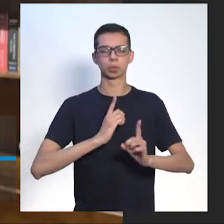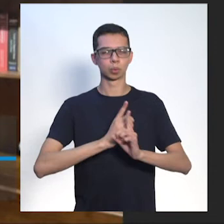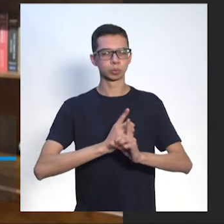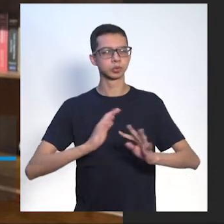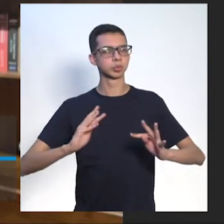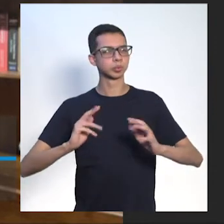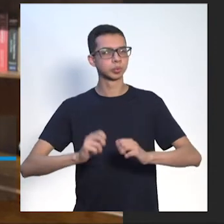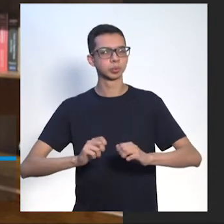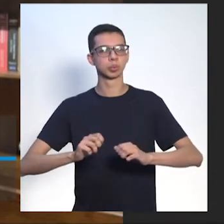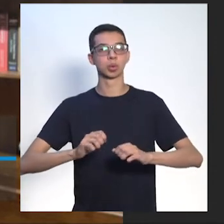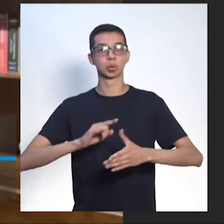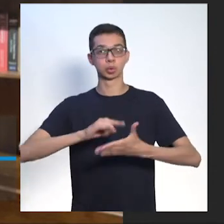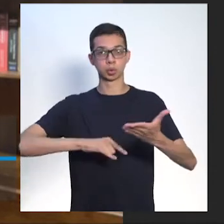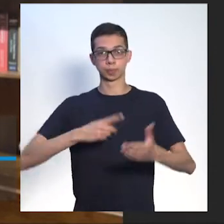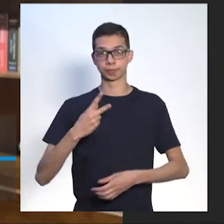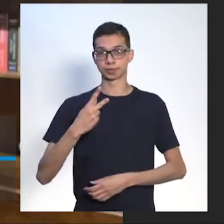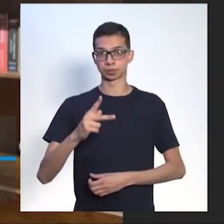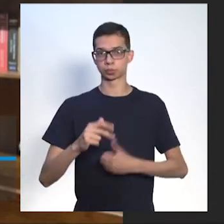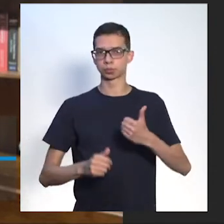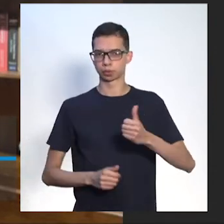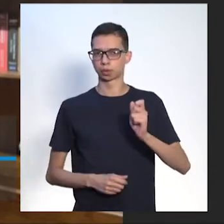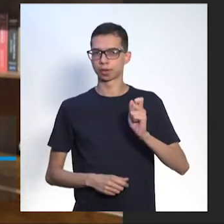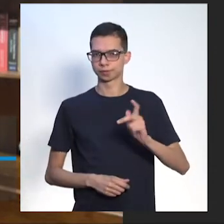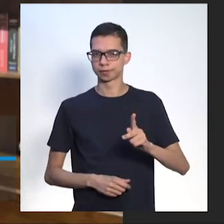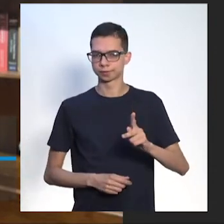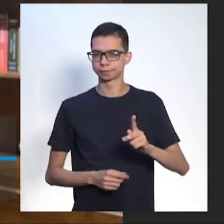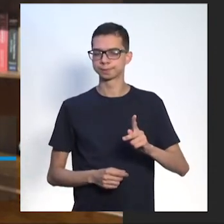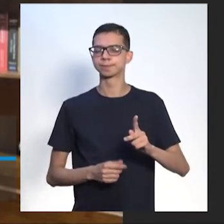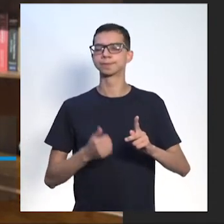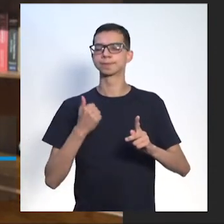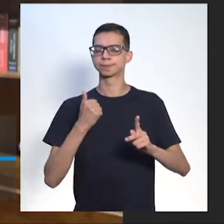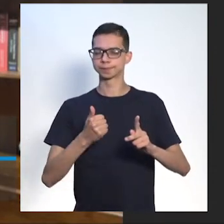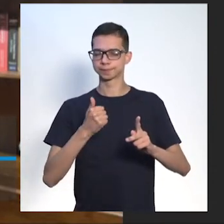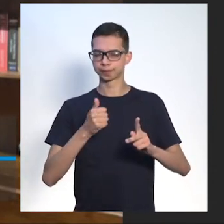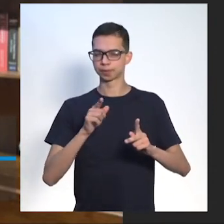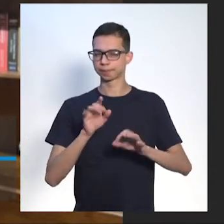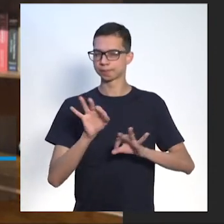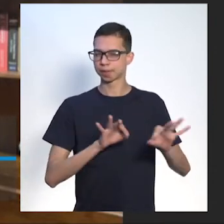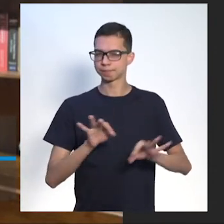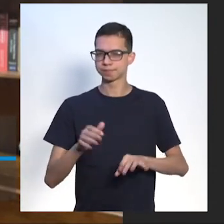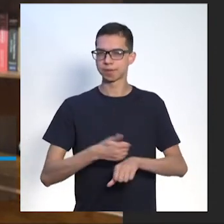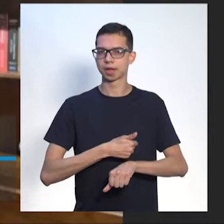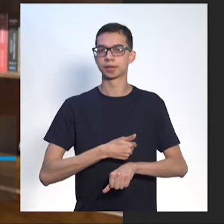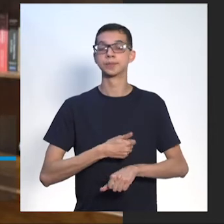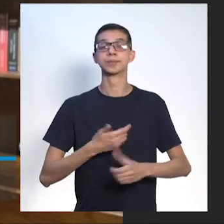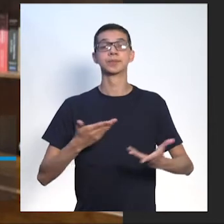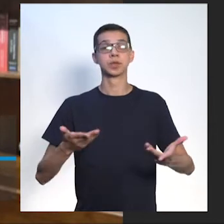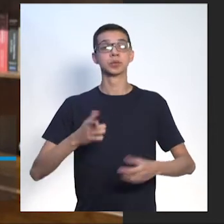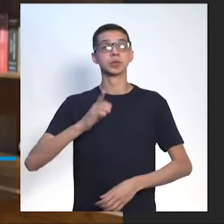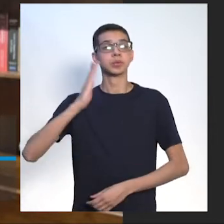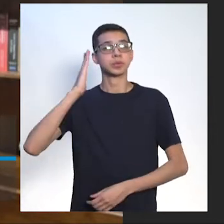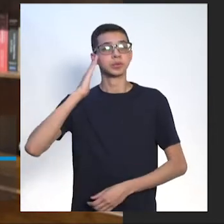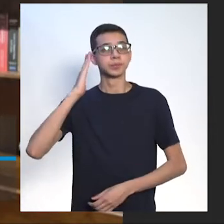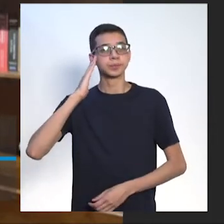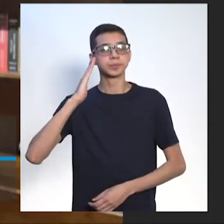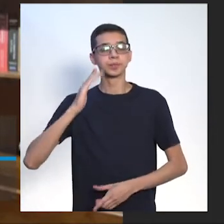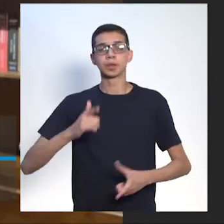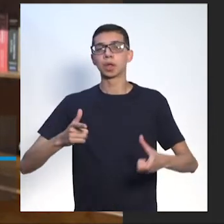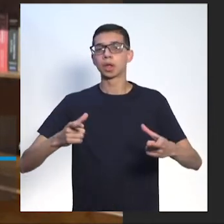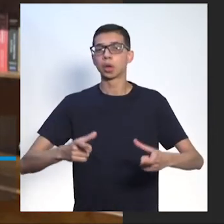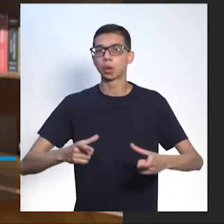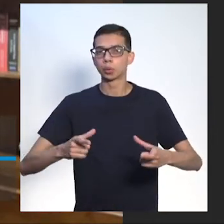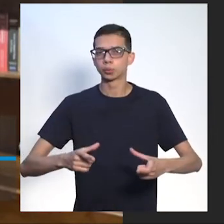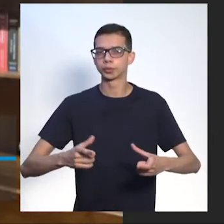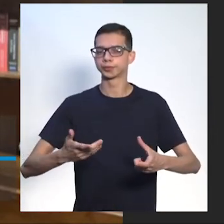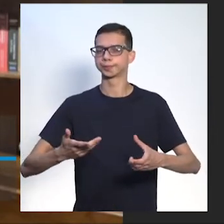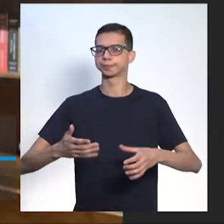Tranquilo? Então, olha lá, é assim que você vai proceder. Você vai definir um raio que vai ter duas